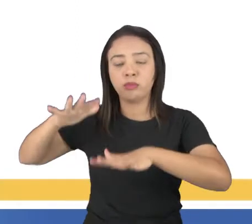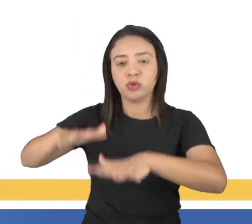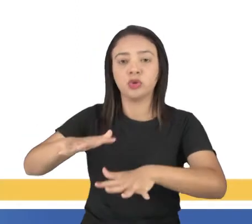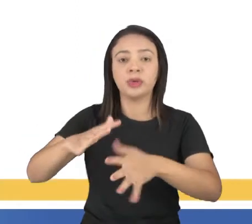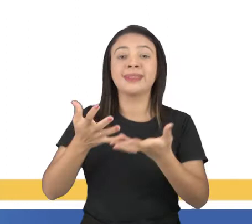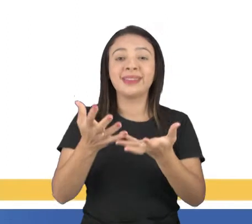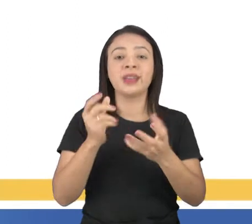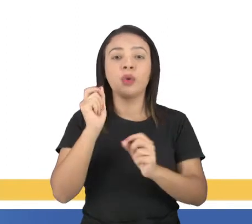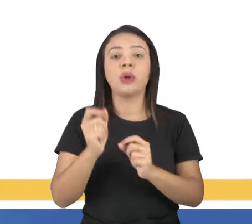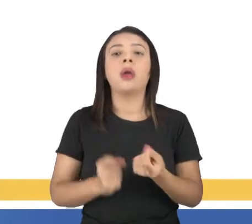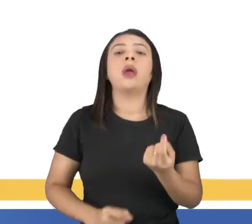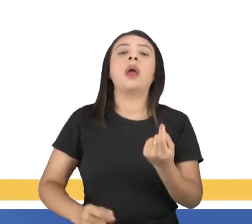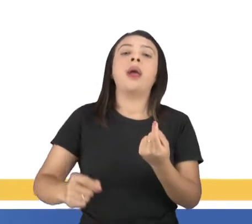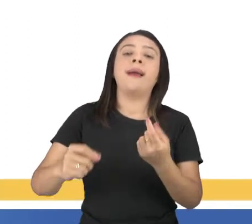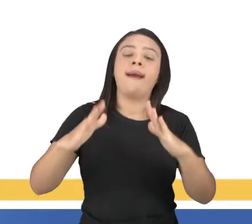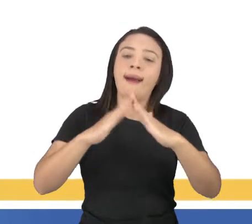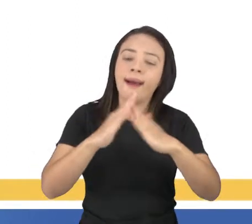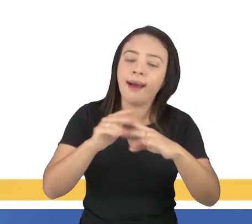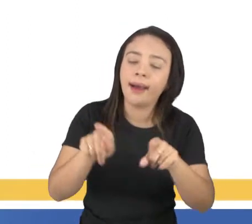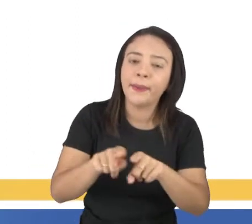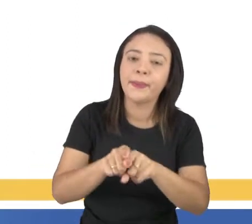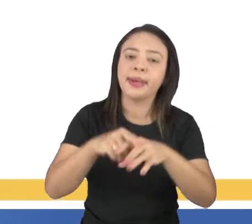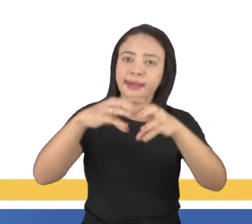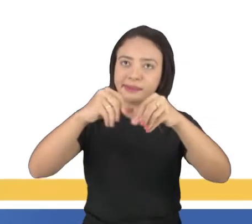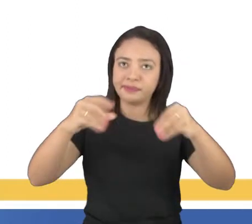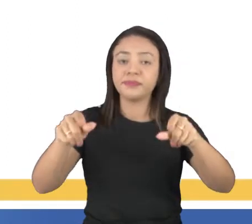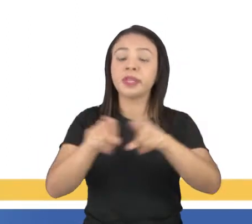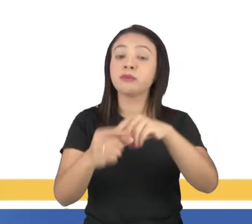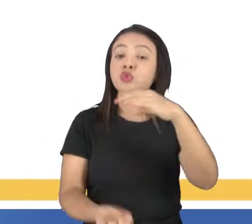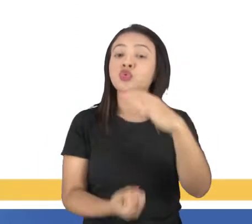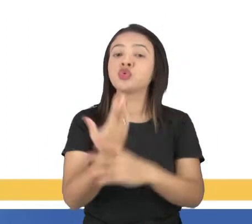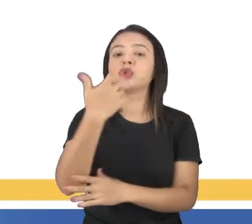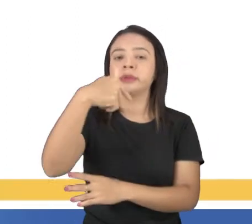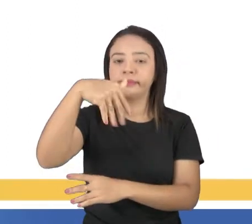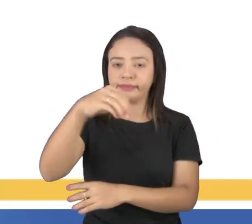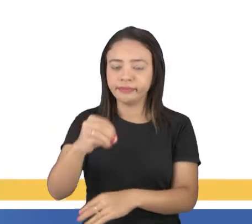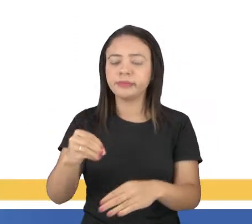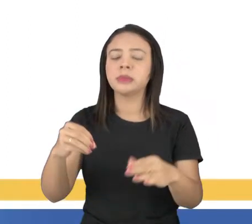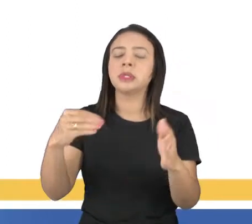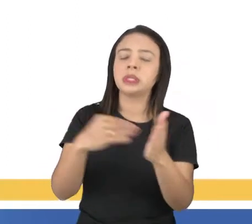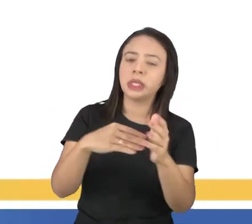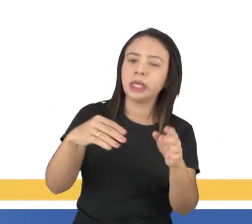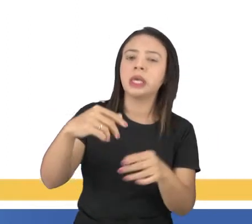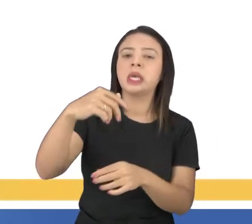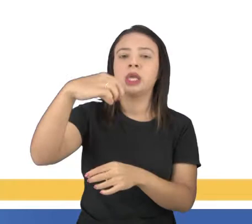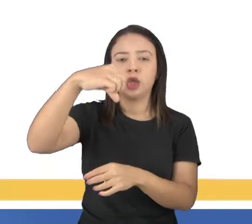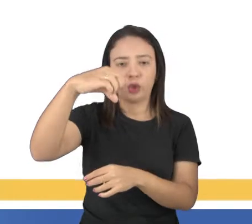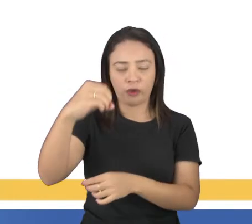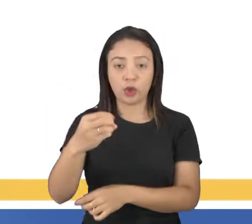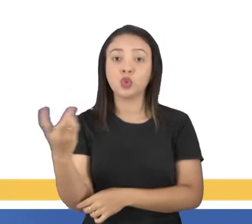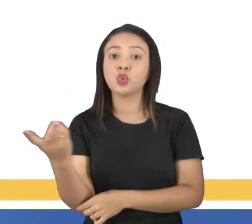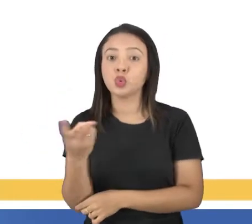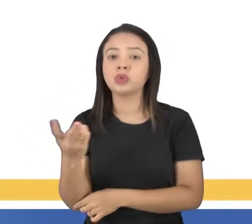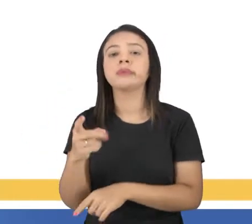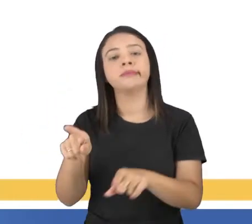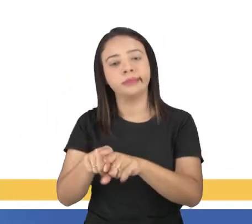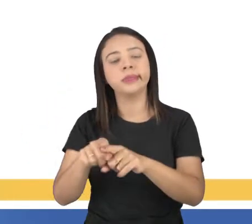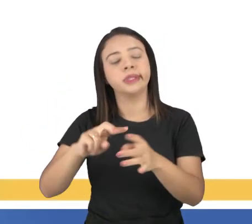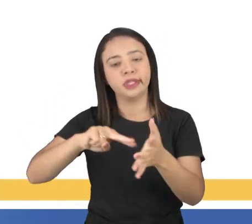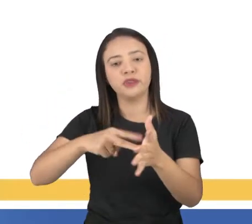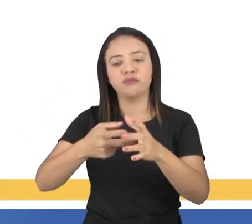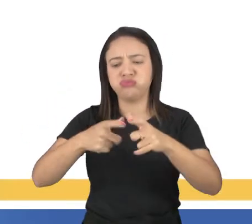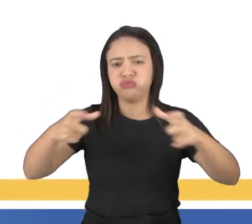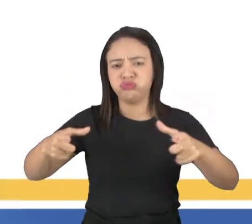terra e à moradia. Também surgiram na década de 70 e na década de 90. Ambos são considerados grandes movimentos